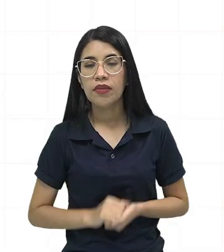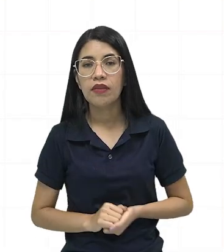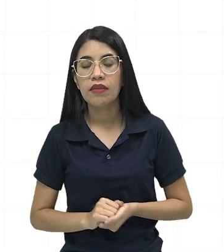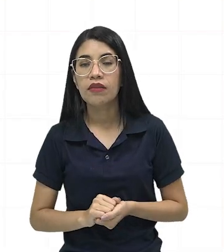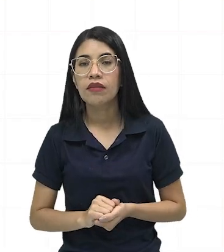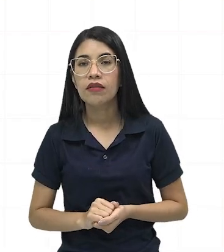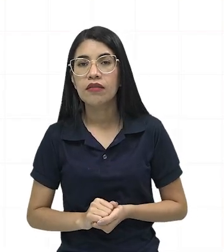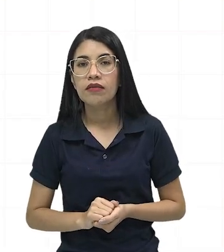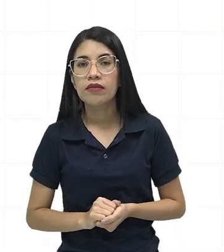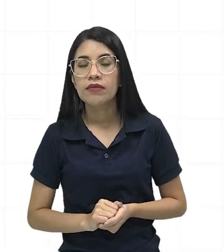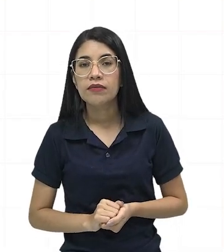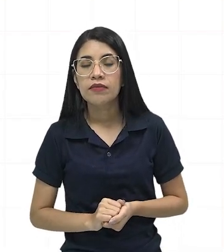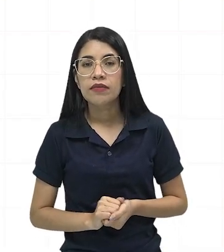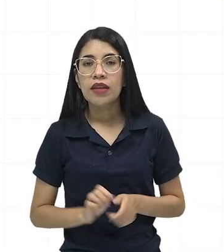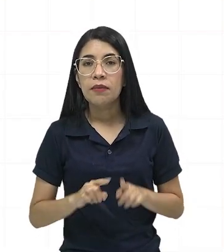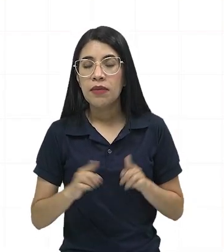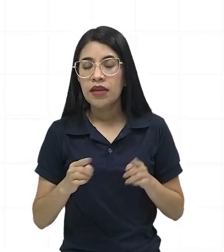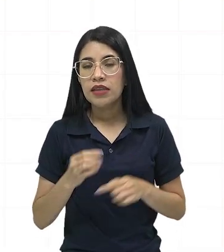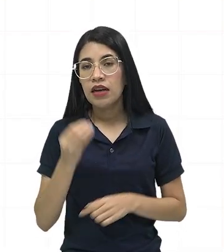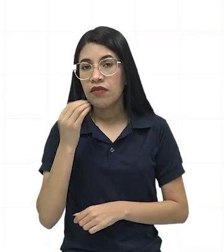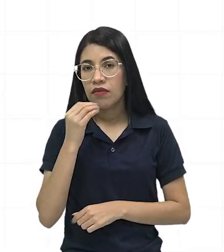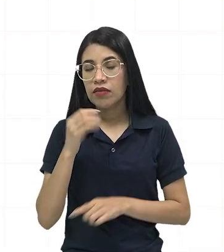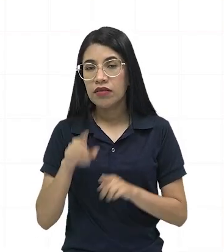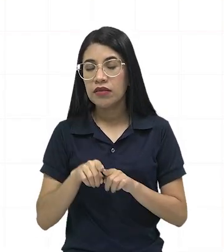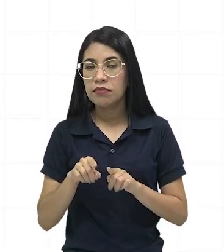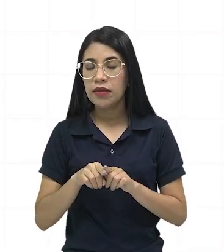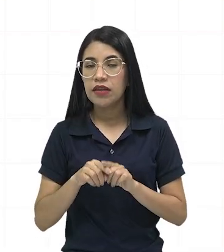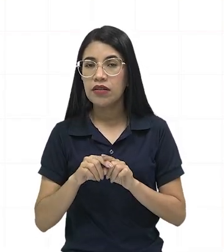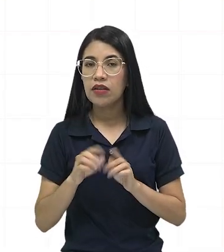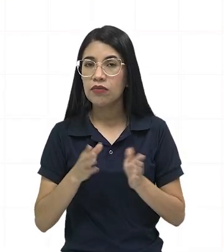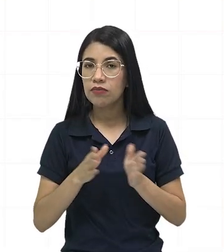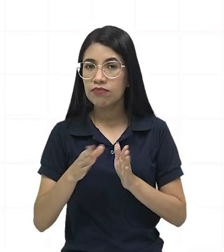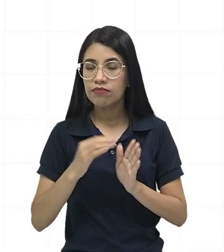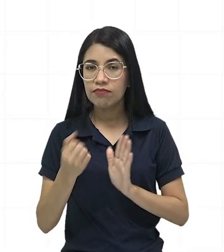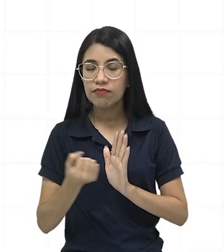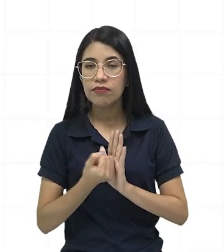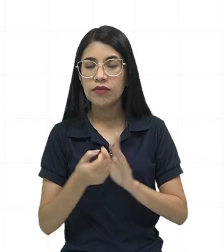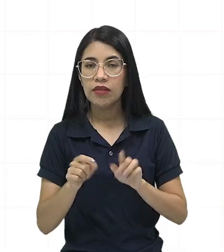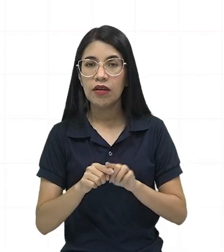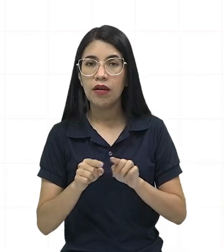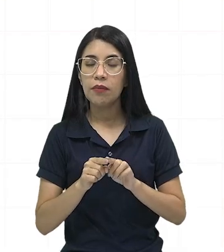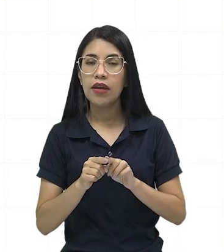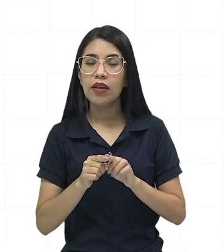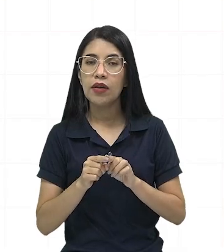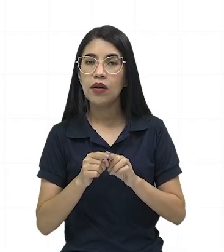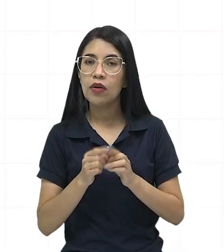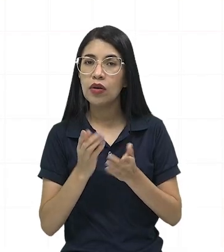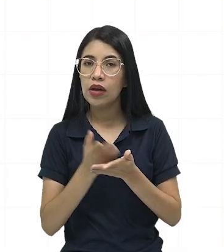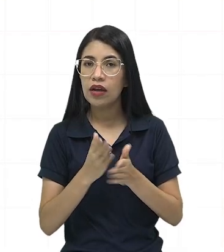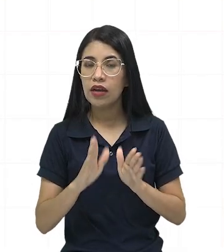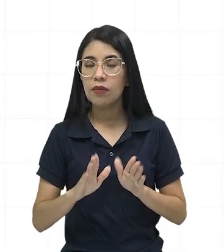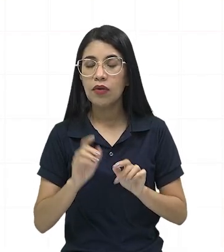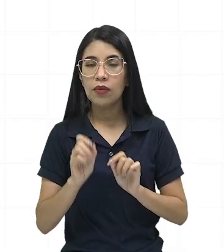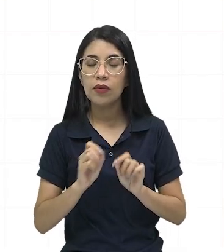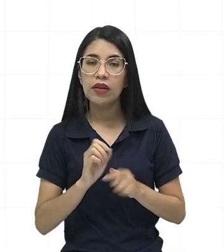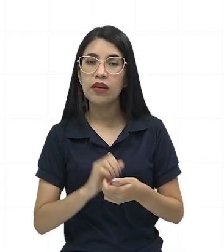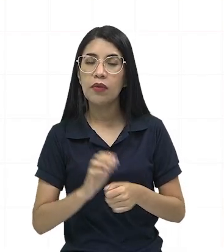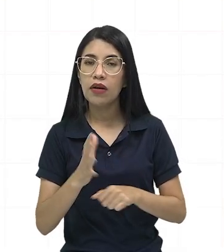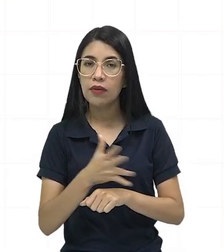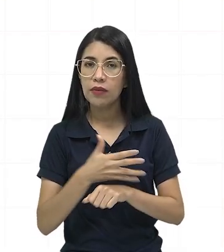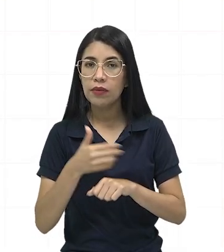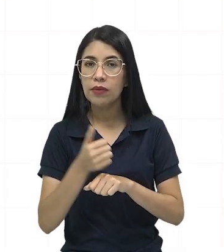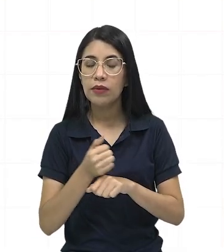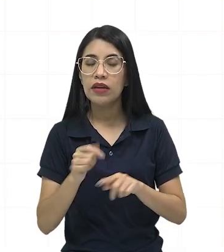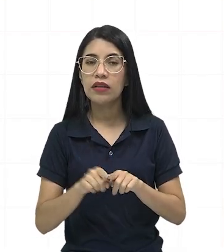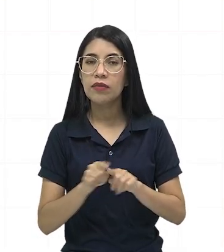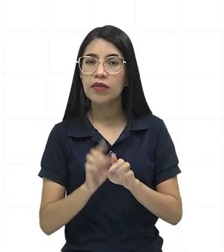fábrica. Mesmo sendo fraco, tá, foi um processo que simbolizou outra ruptura com laços coloniais, ou seja, né,